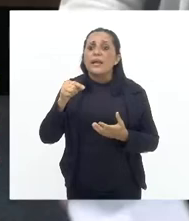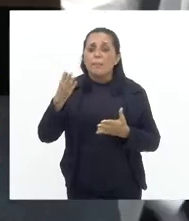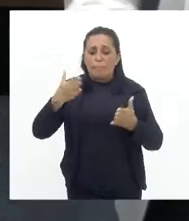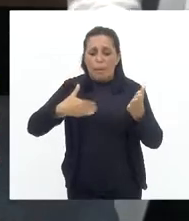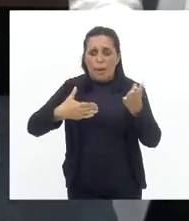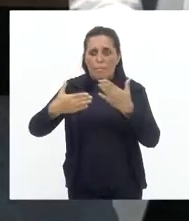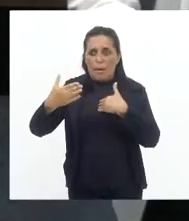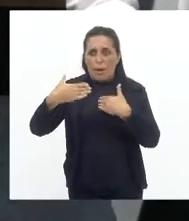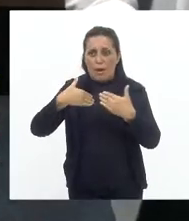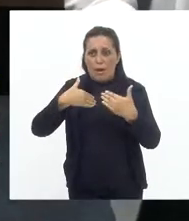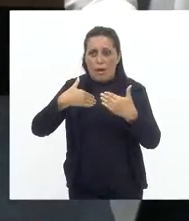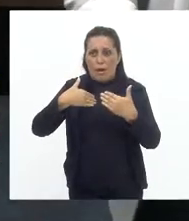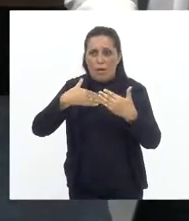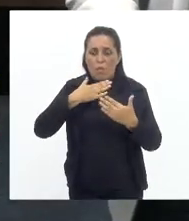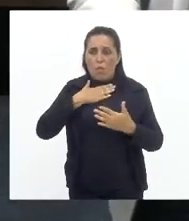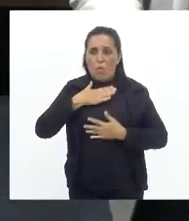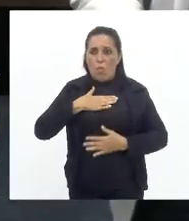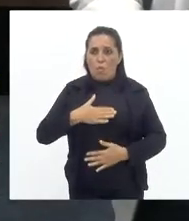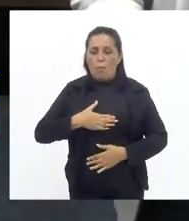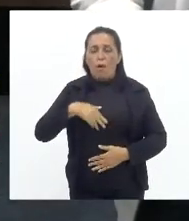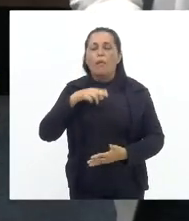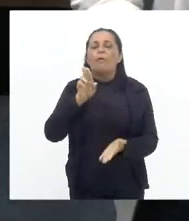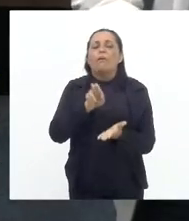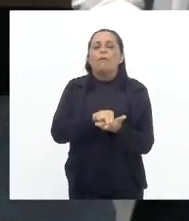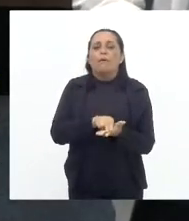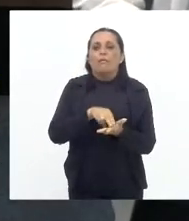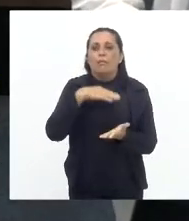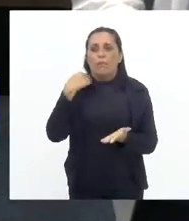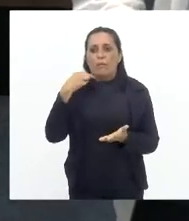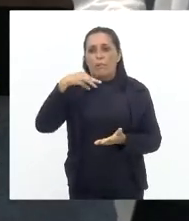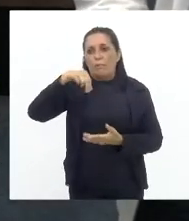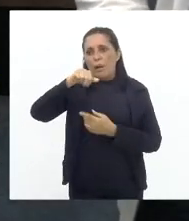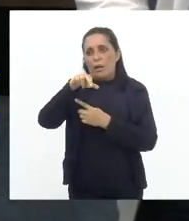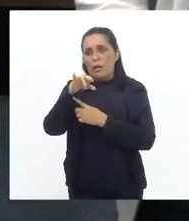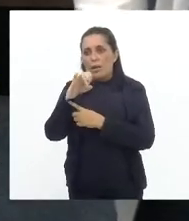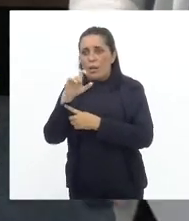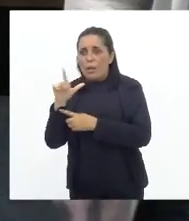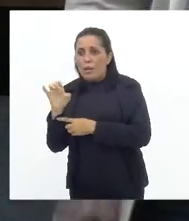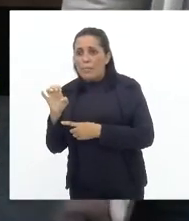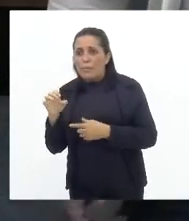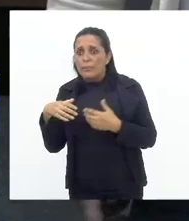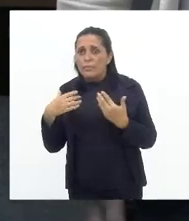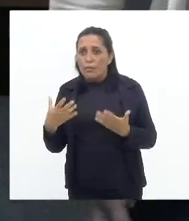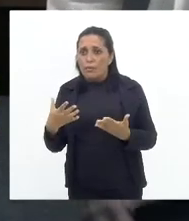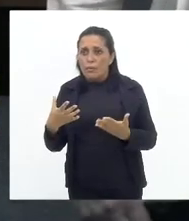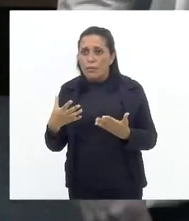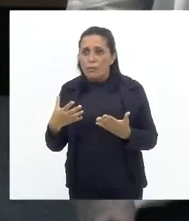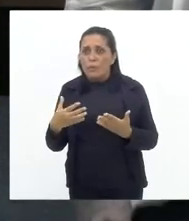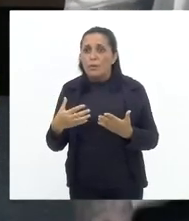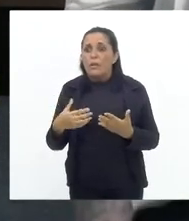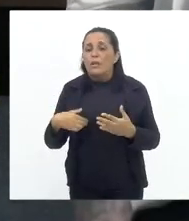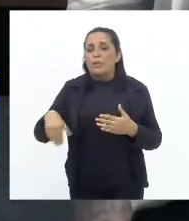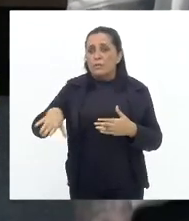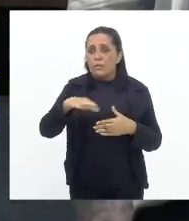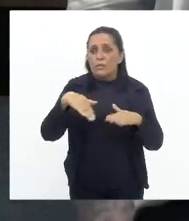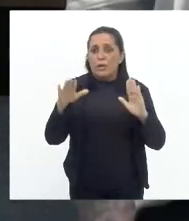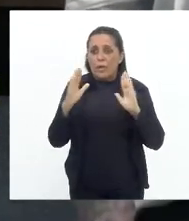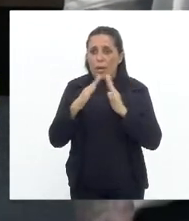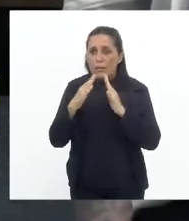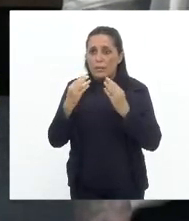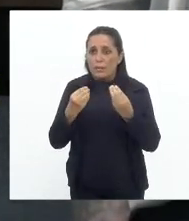com o cadáver de Mariele gostaria de saber inclusive se a deputado e deputada nessa casa